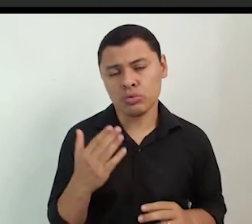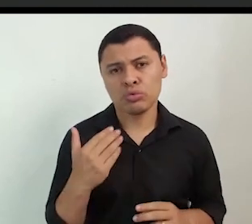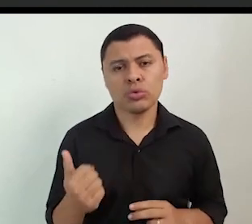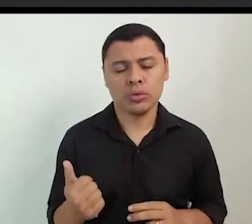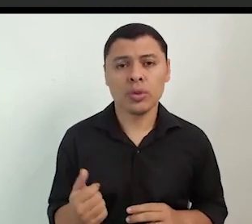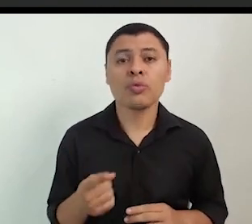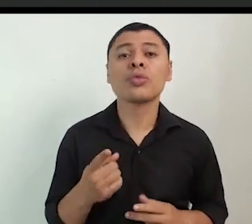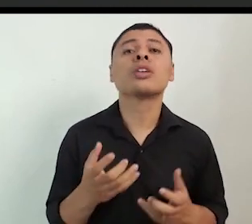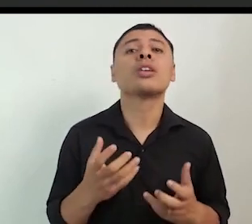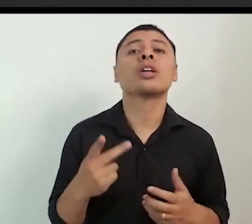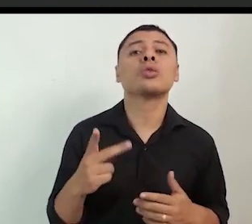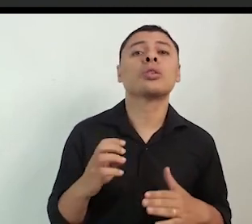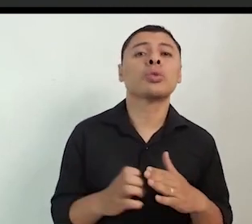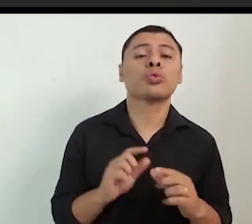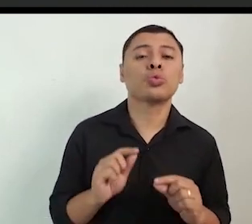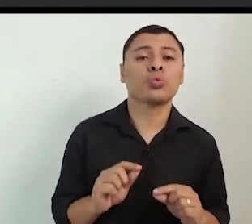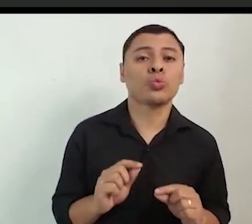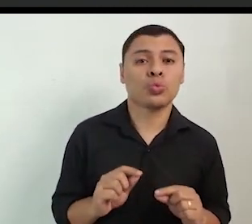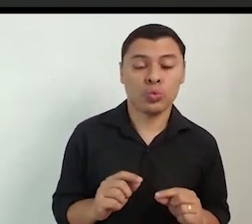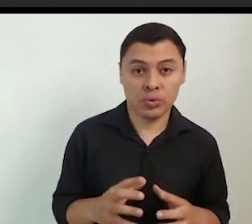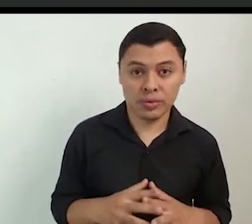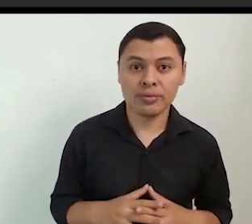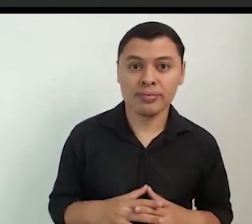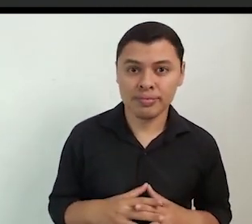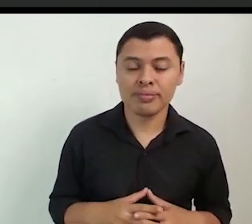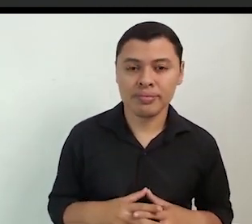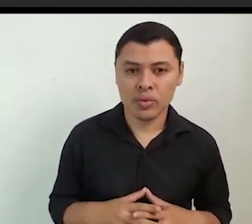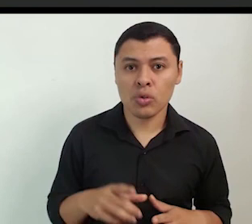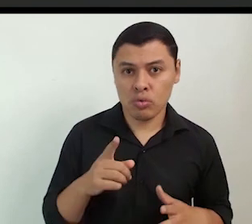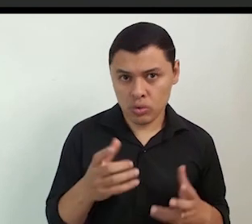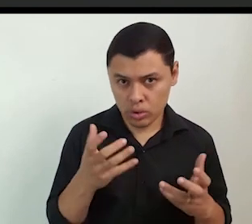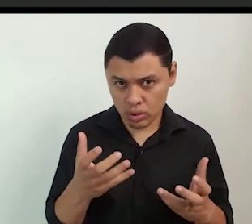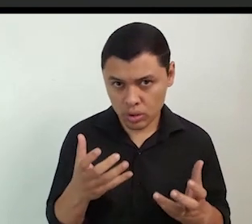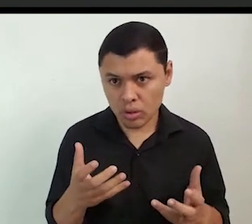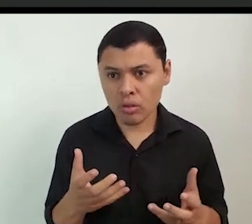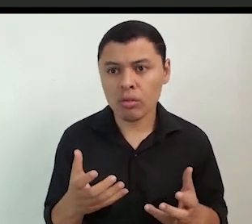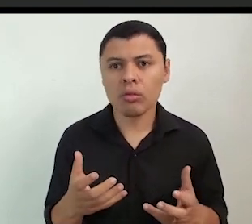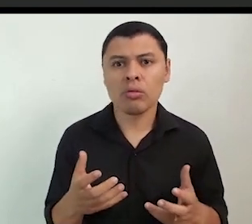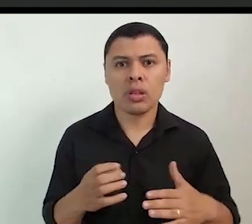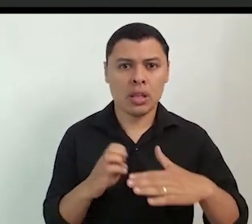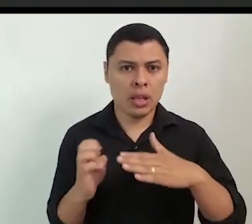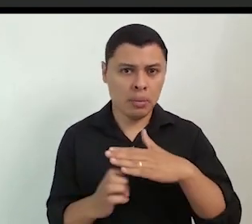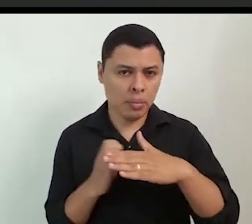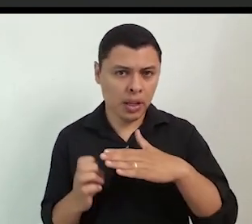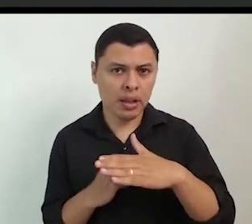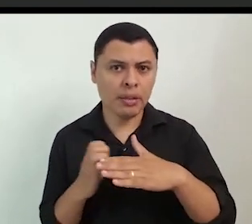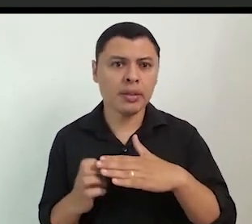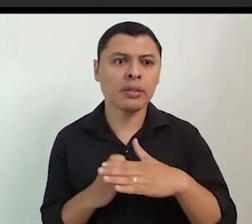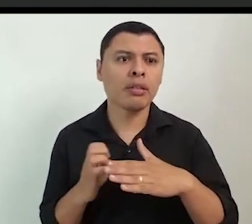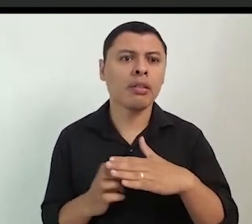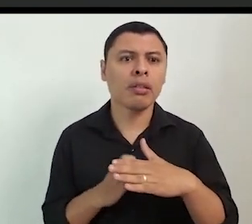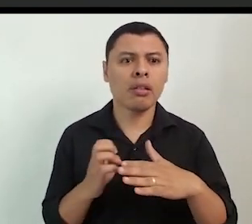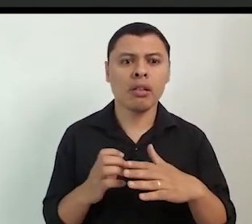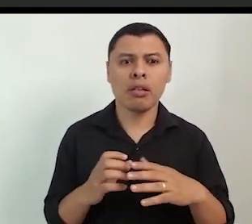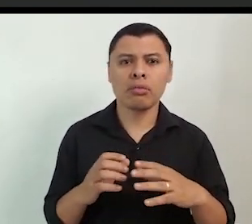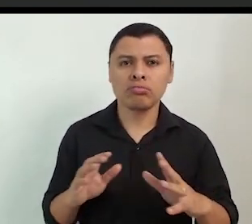você quer para a sua empresa dentro desse novo normal? Você quer uma empresa que estimula